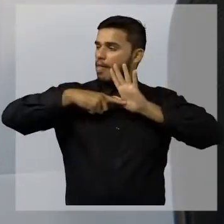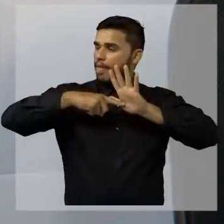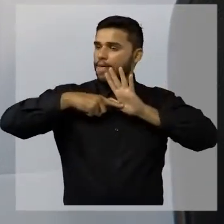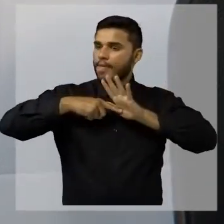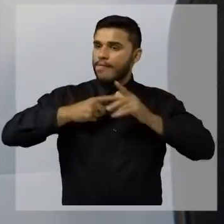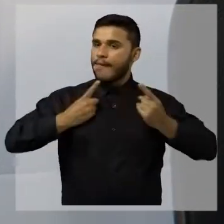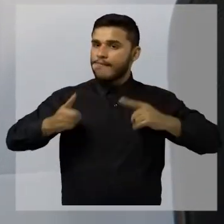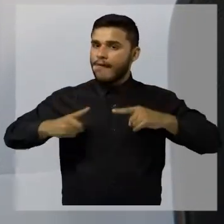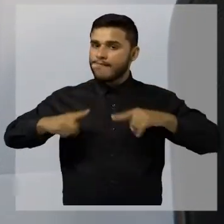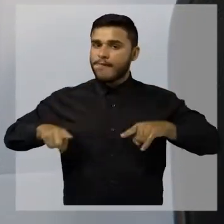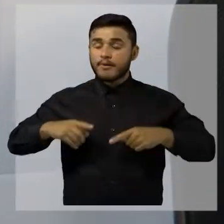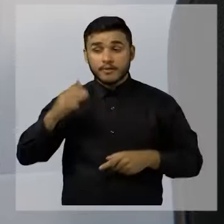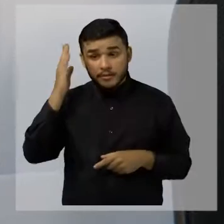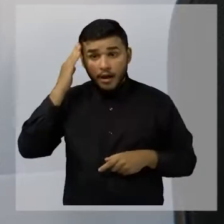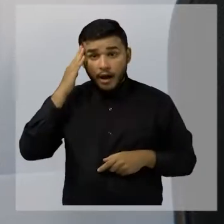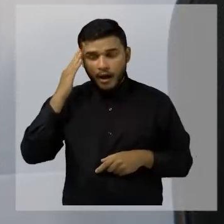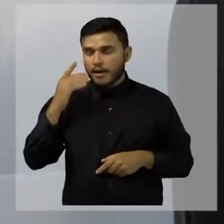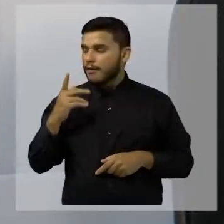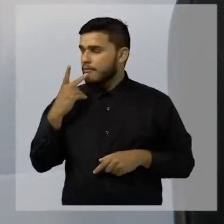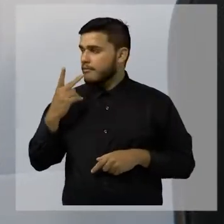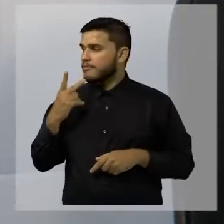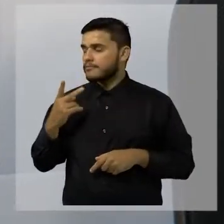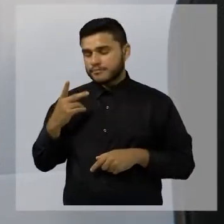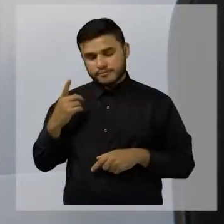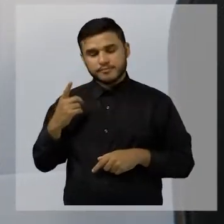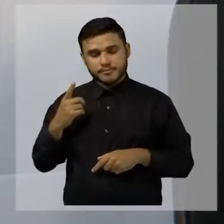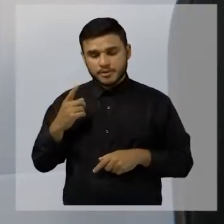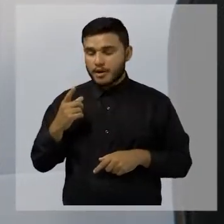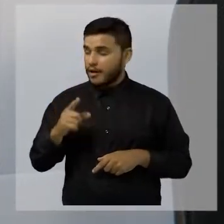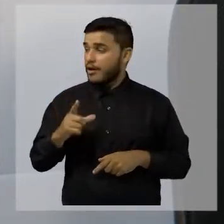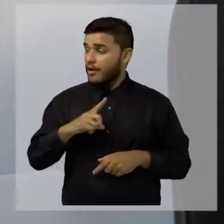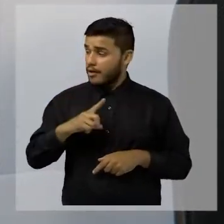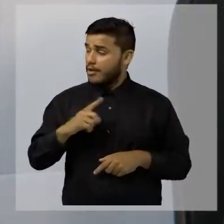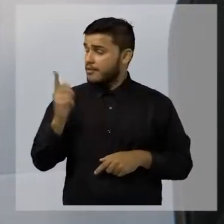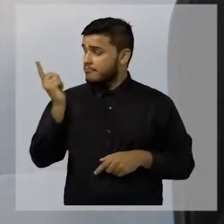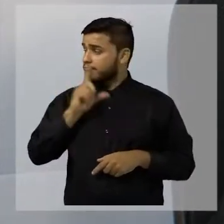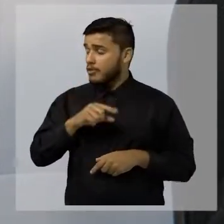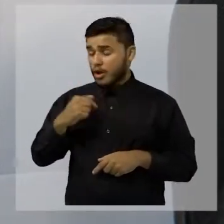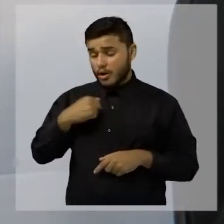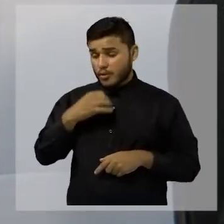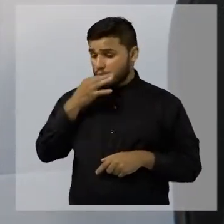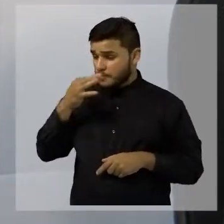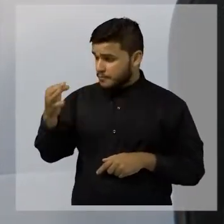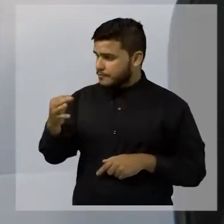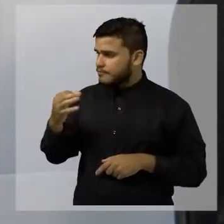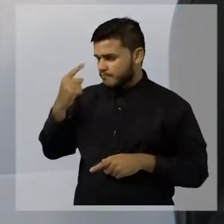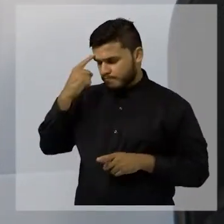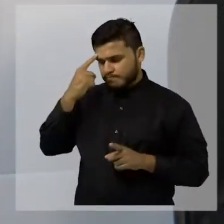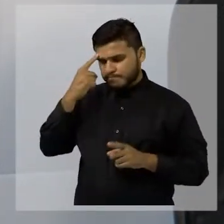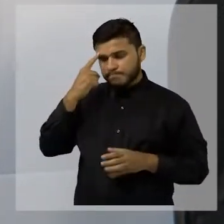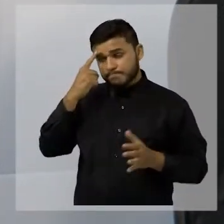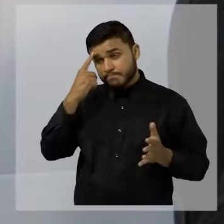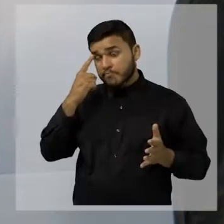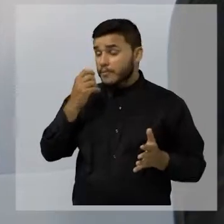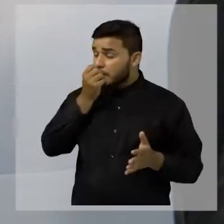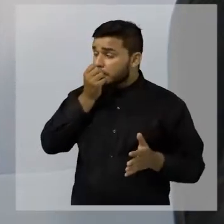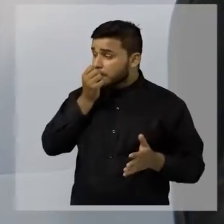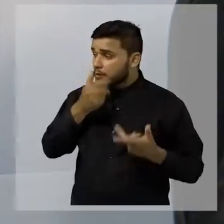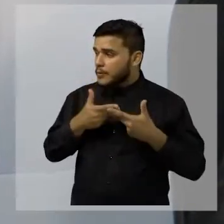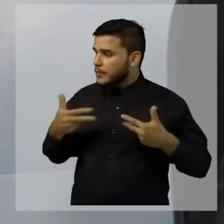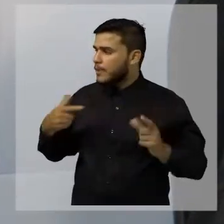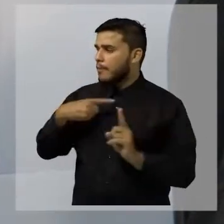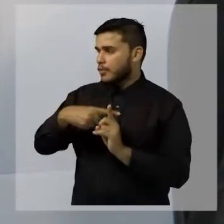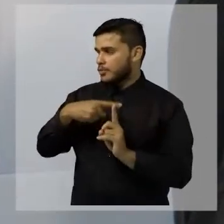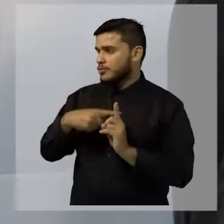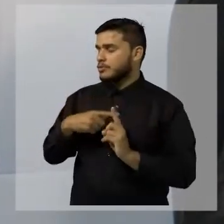Mas, indiscutivelmente, ele tem um ponto positivo, que eu falei no segundo bloco, e volto a reafirmar. É